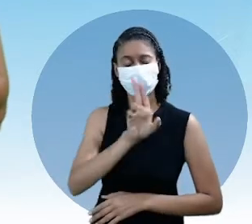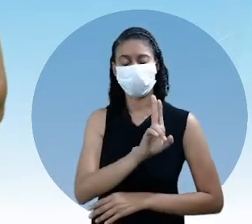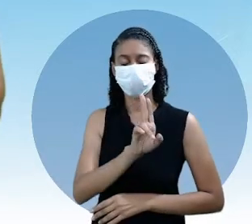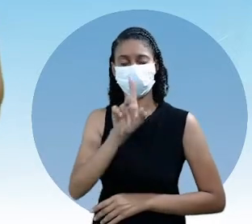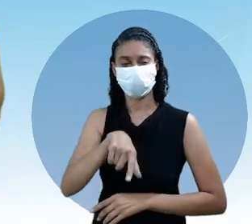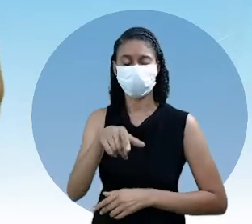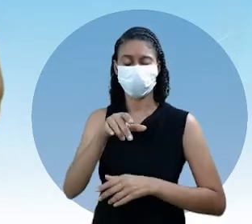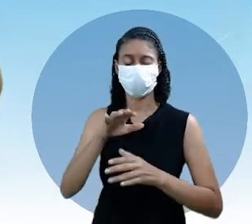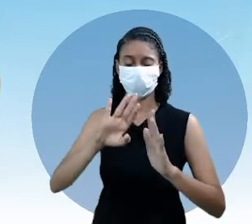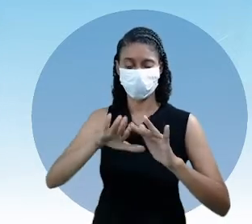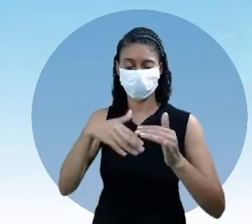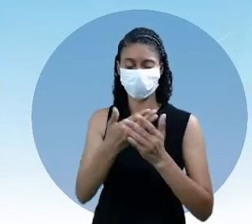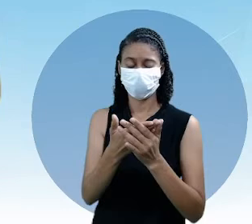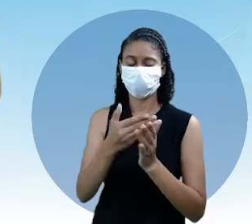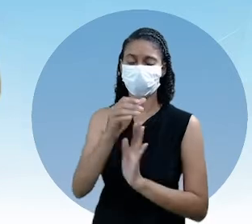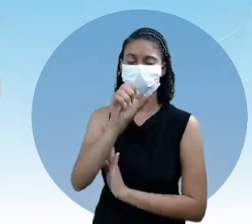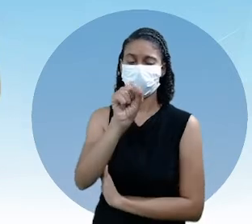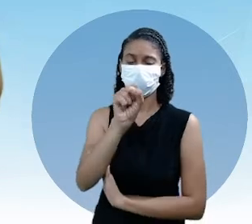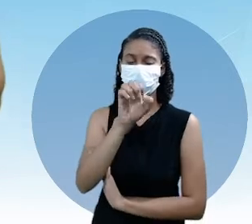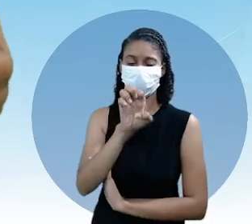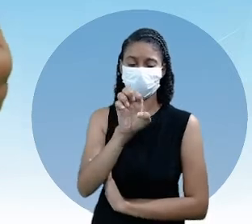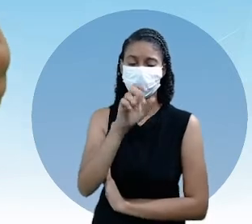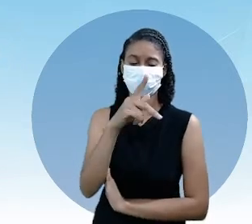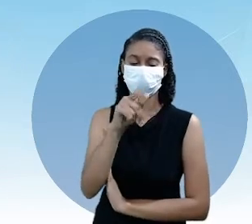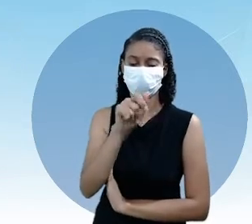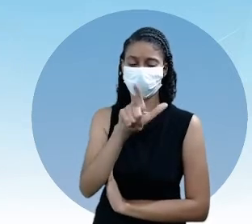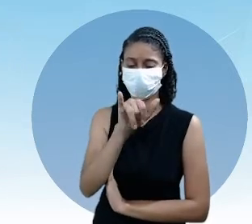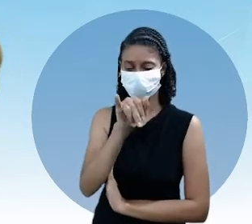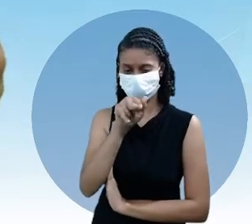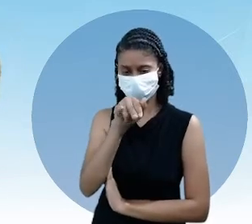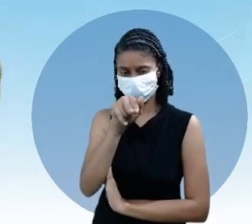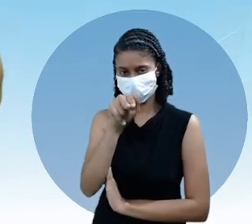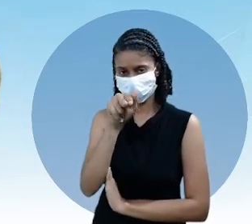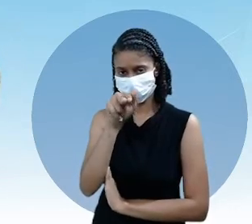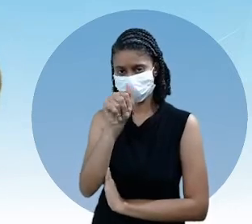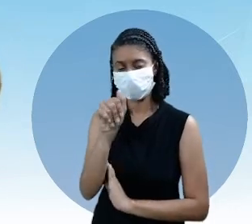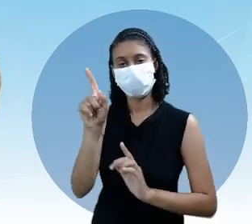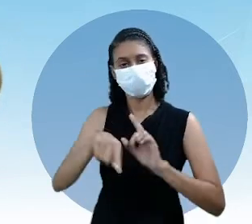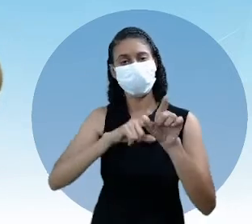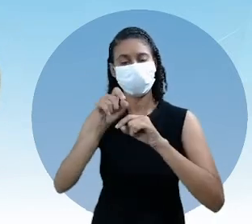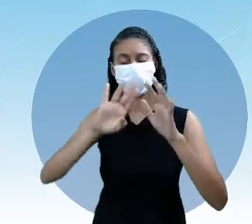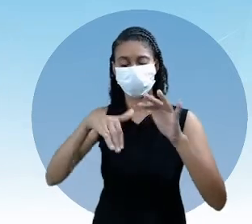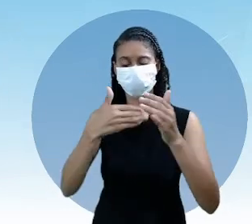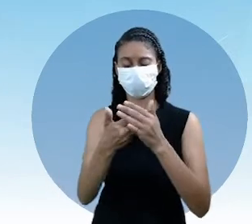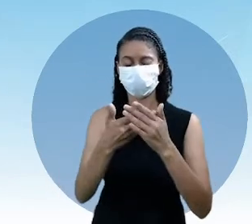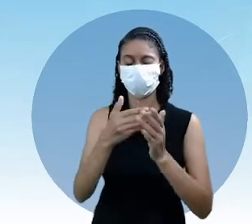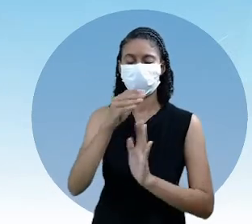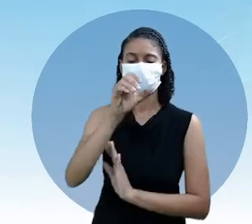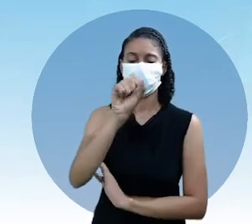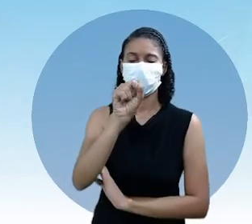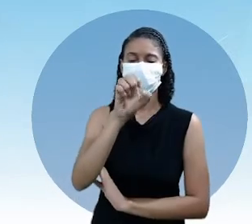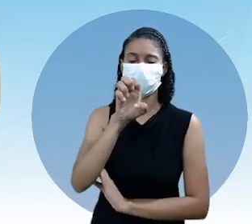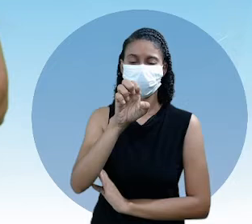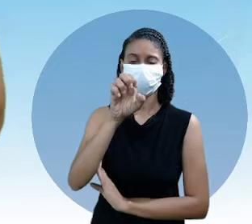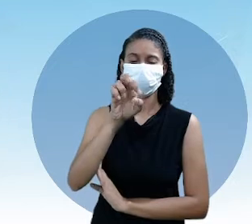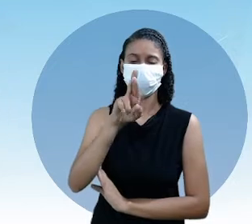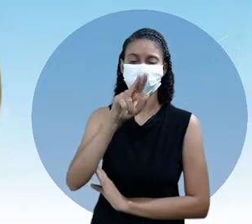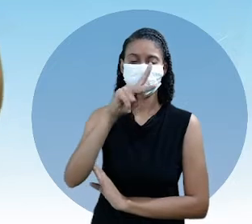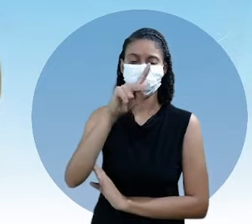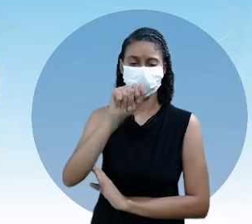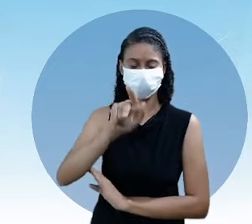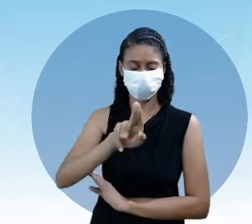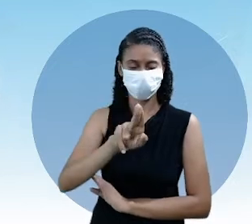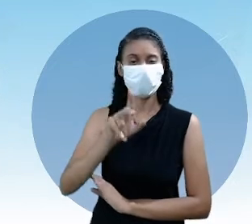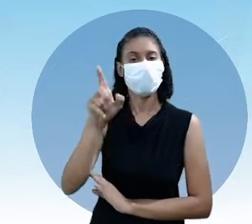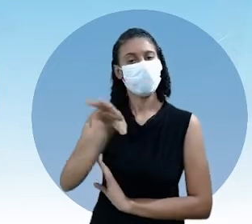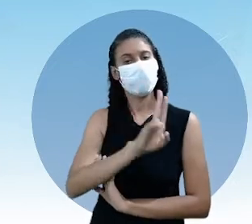escola cepalina, né, à escola de Cepal, que é o Celso Furtado. Então, vamos ver como